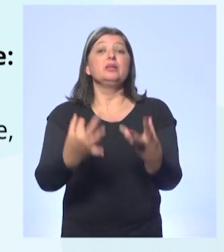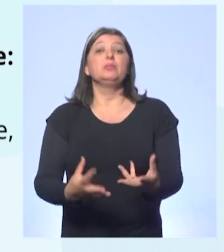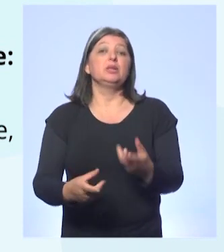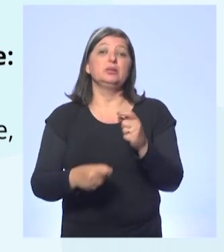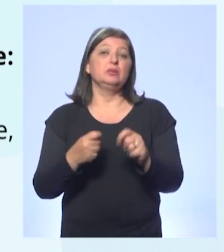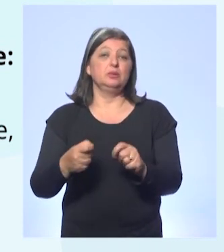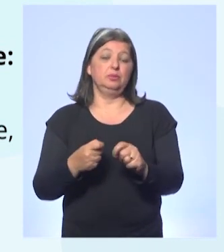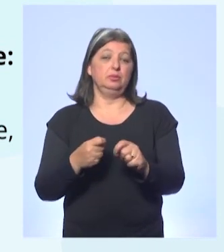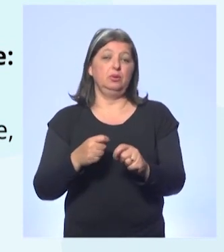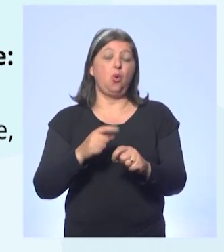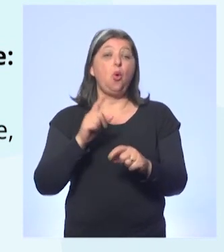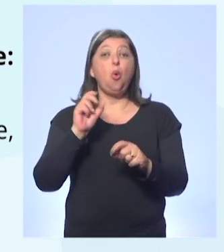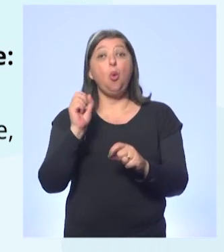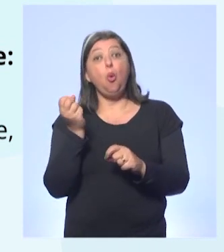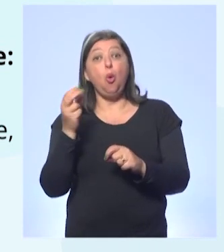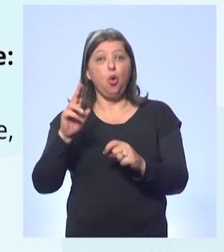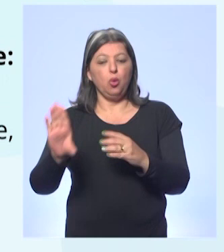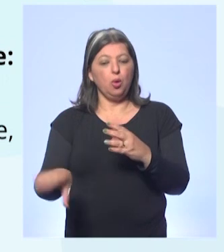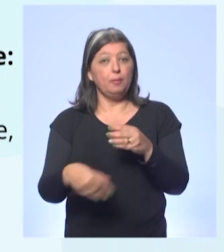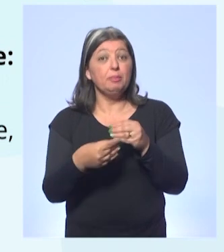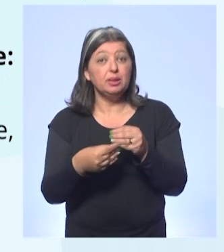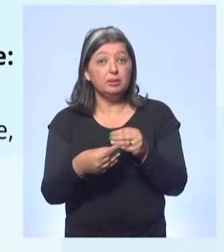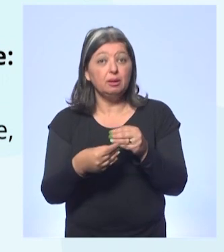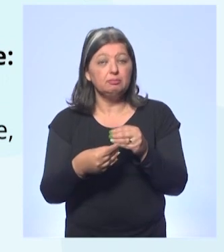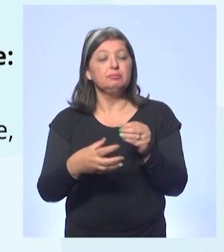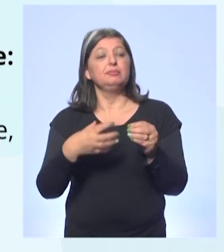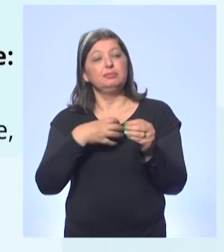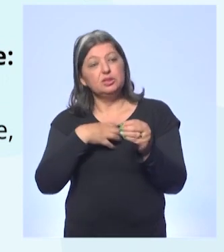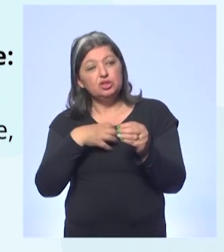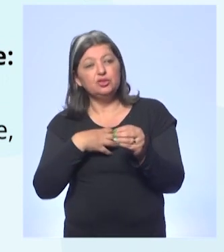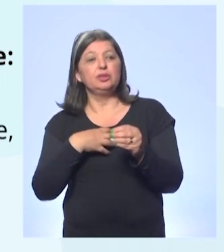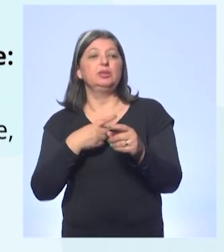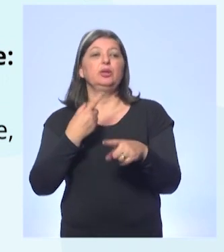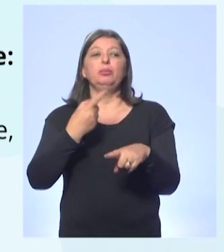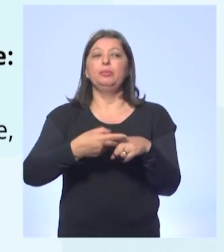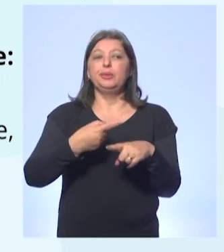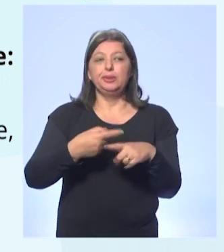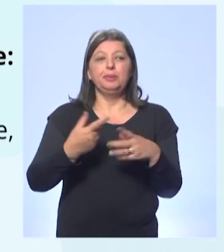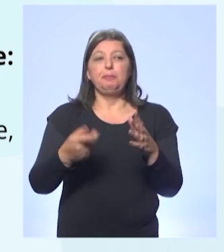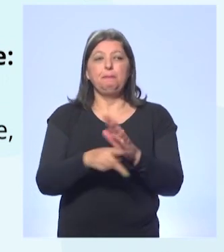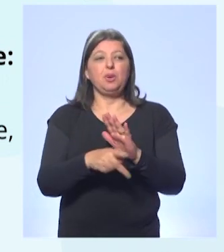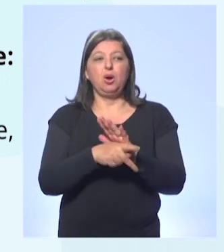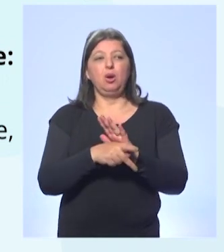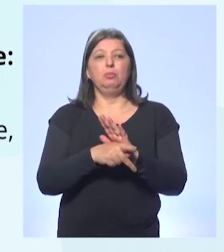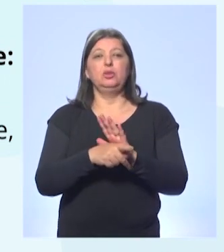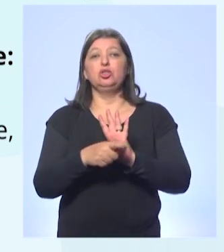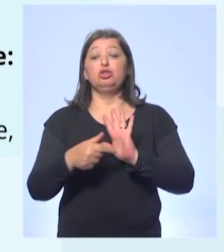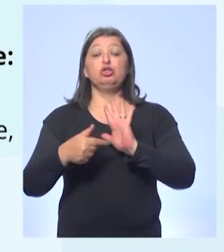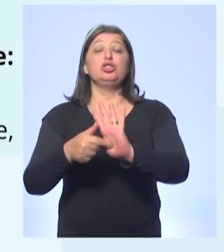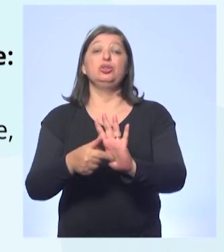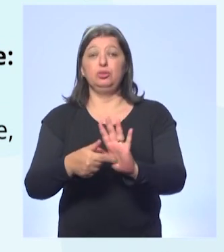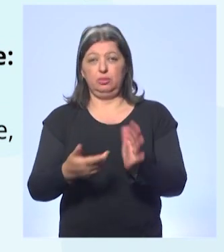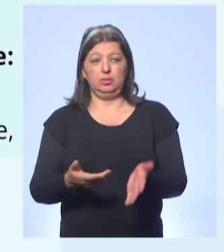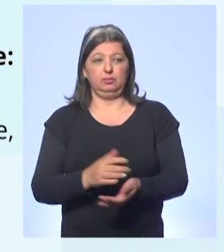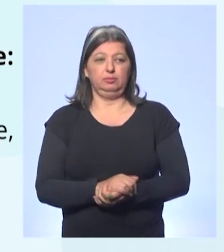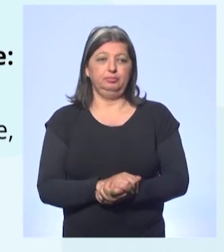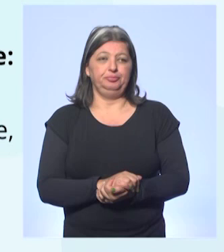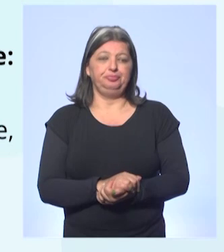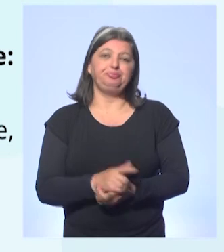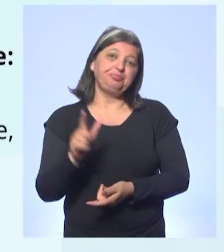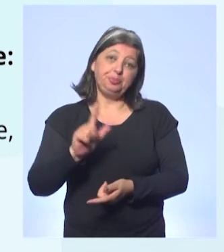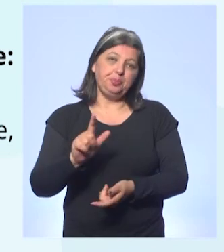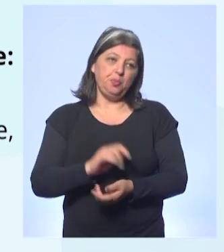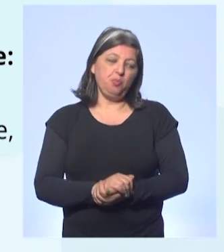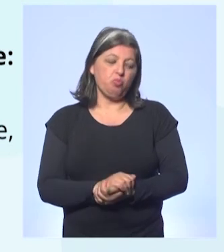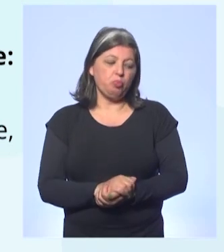vai complementar. Assim, deste modo, desta forma, indicam causa, explicação. Por quê? Esse aqui está muito óbvio, né?